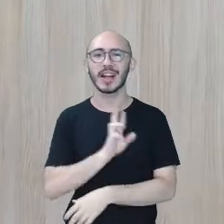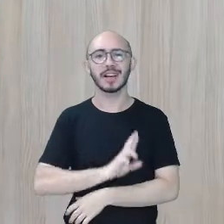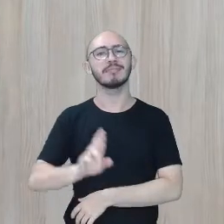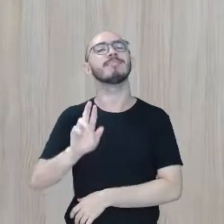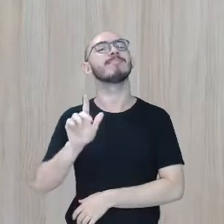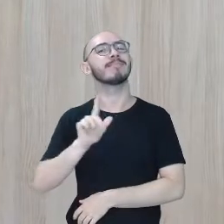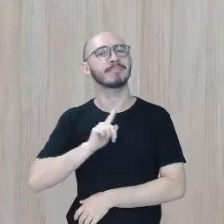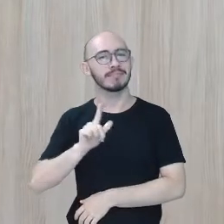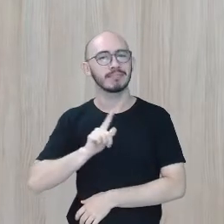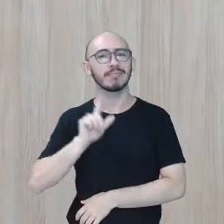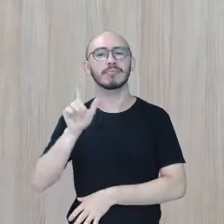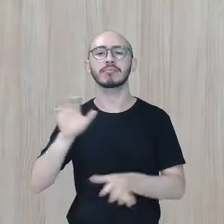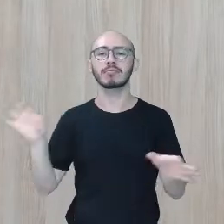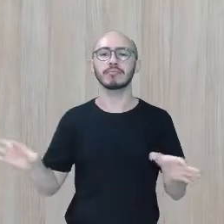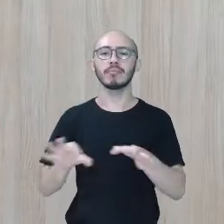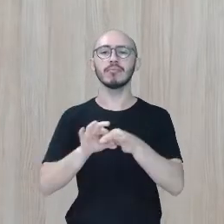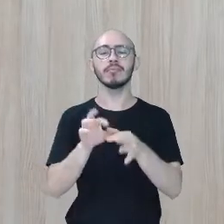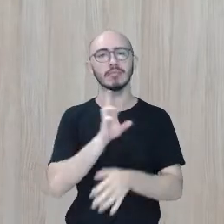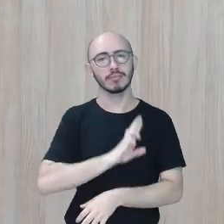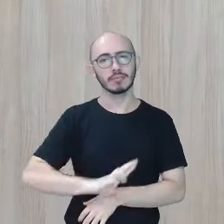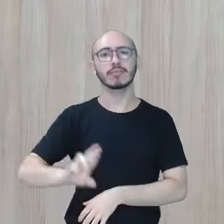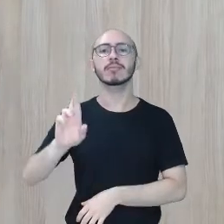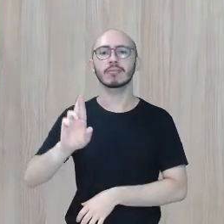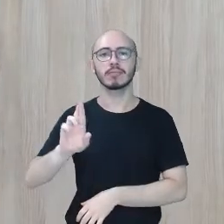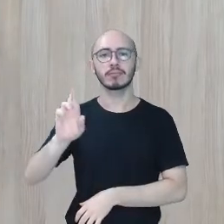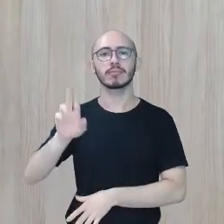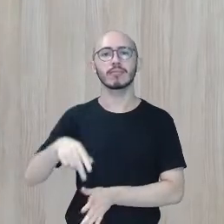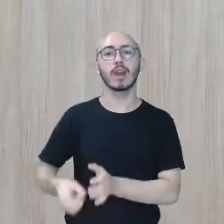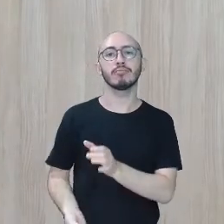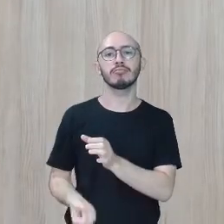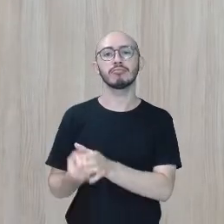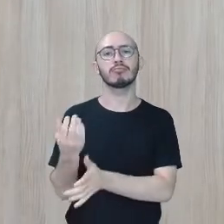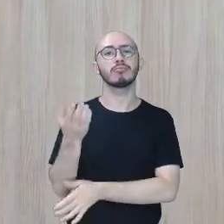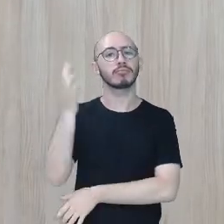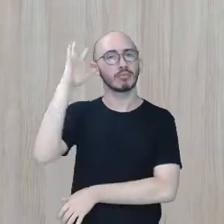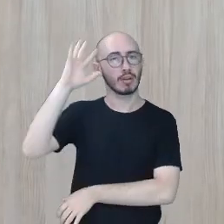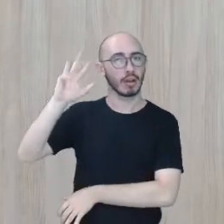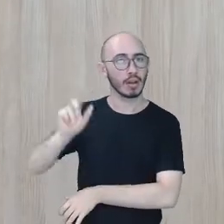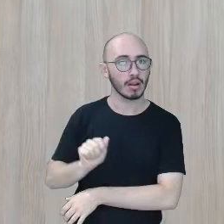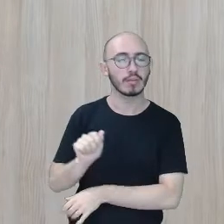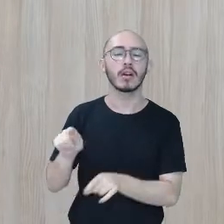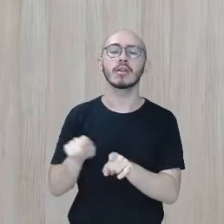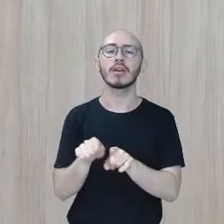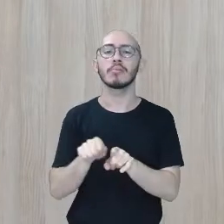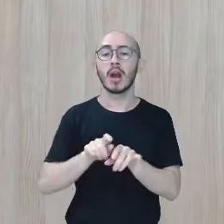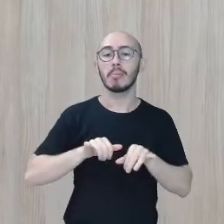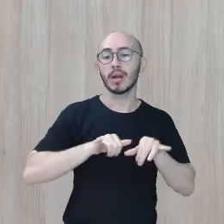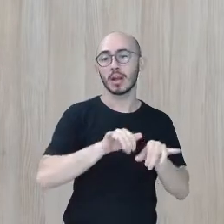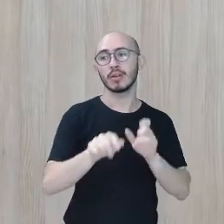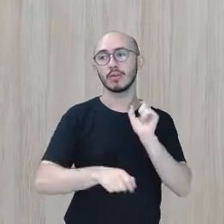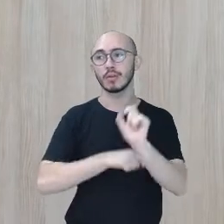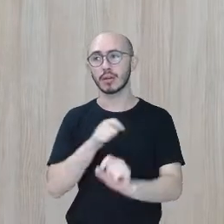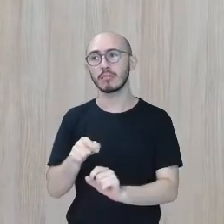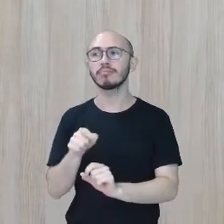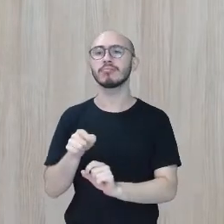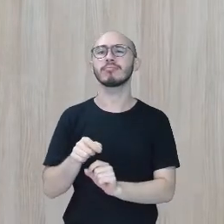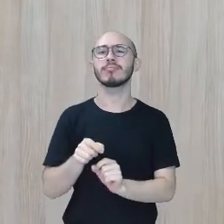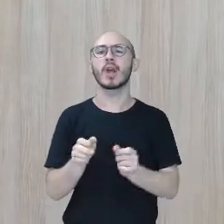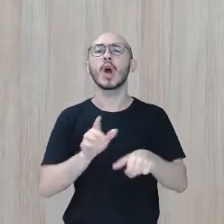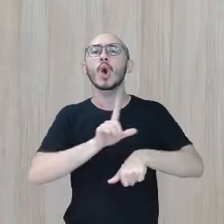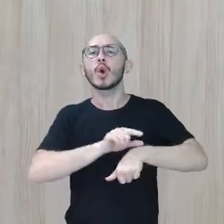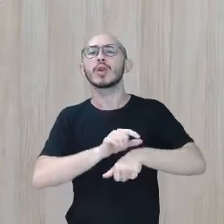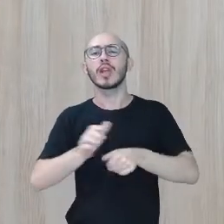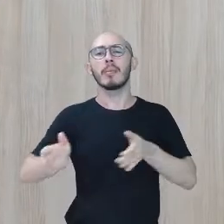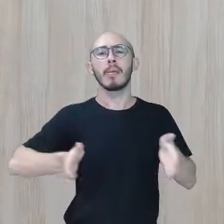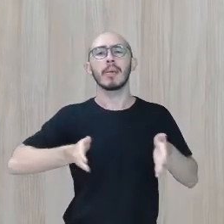associados também às religiões, né, de matriz africana. Então, esses mercados, né, durante um bom tempo, eles